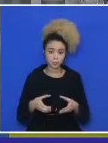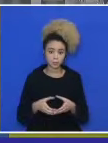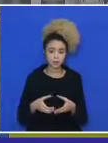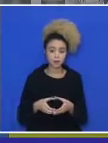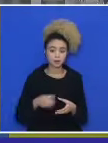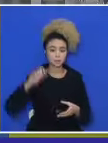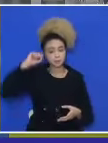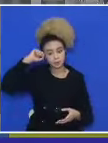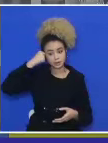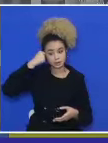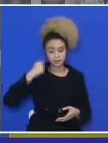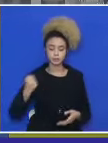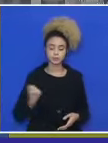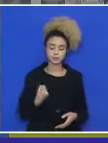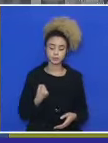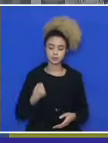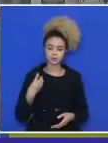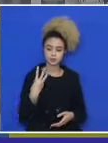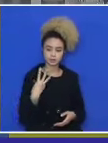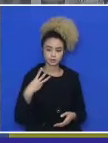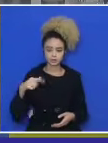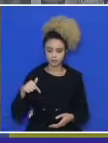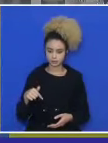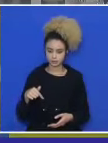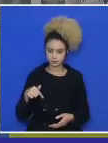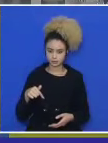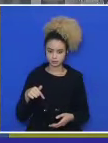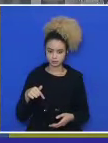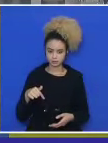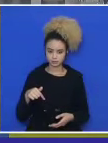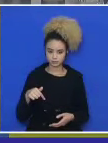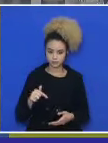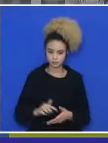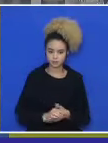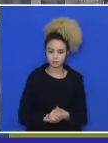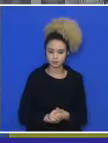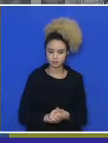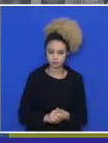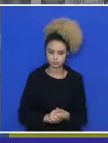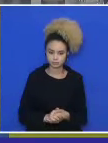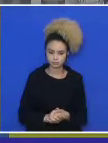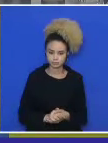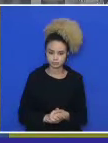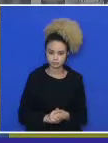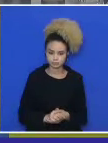Bola preta número 37. Preta 37.